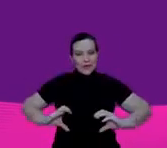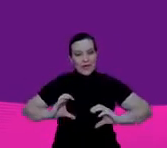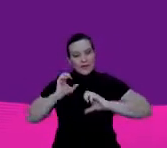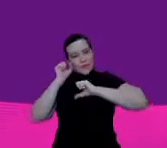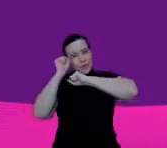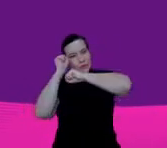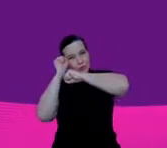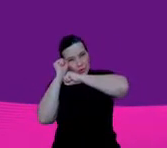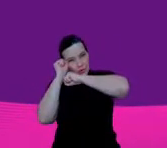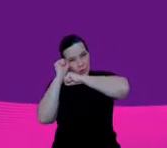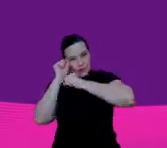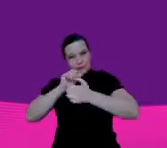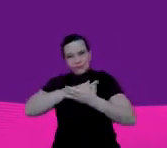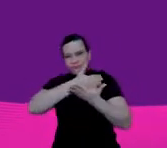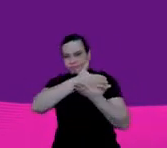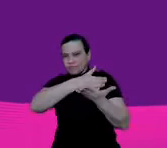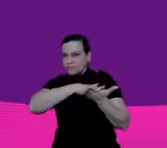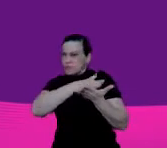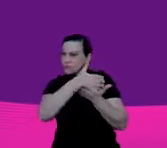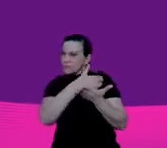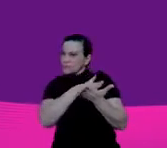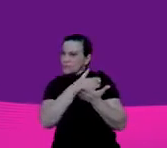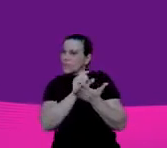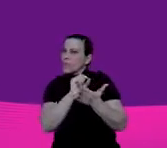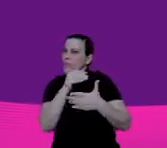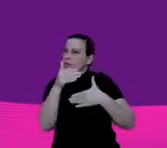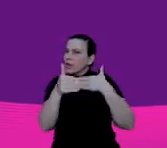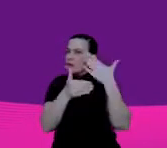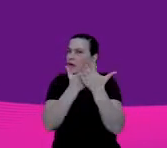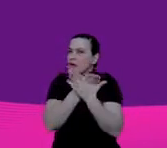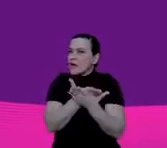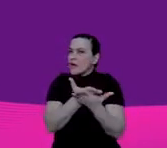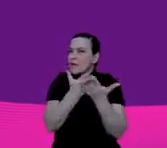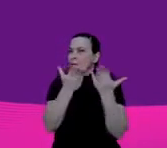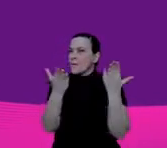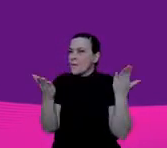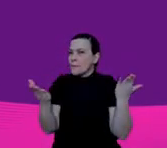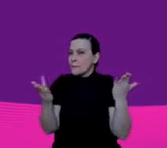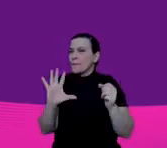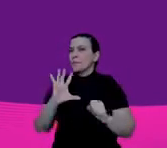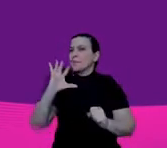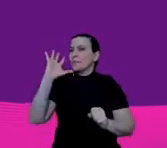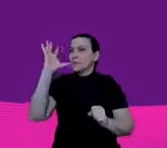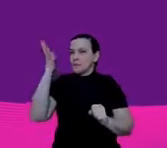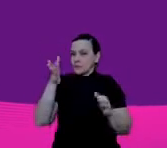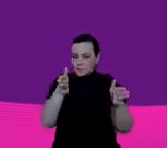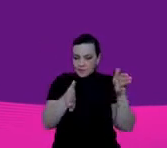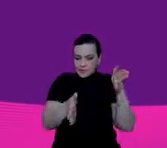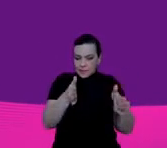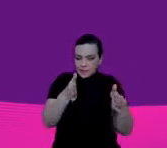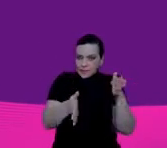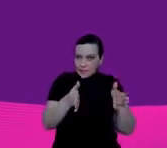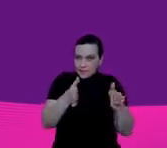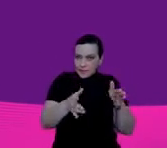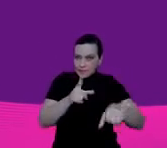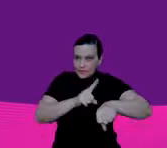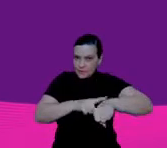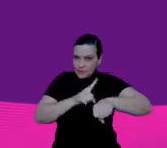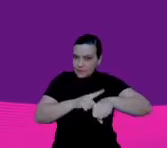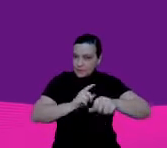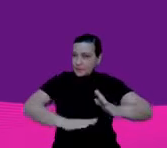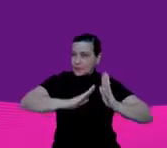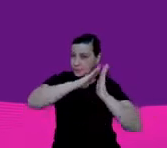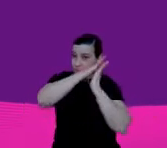comportamental do sono REM é uma perda da tonia que acontece normalmente nessa fase do sono, e o paciente, em vez de